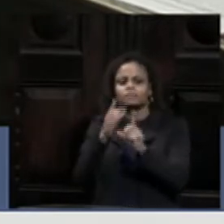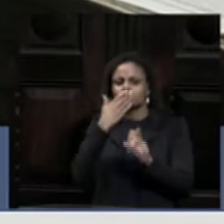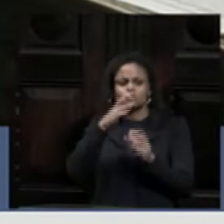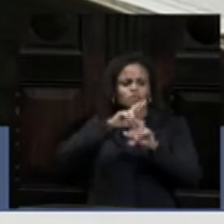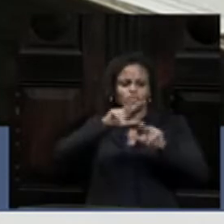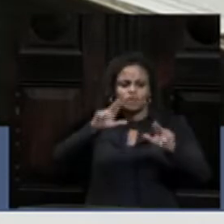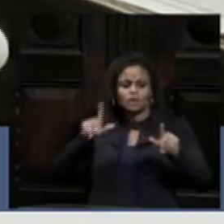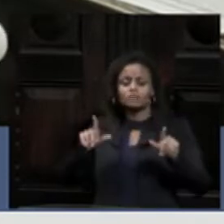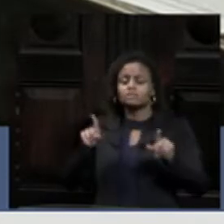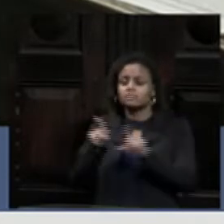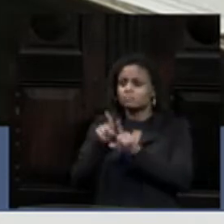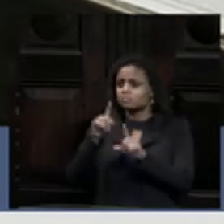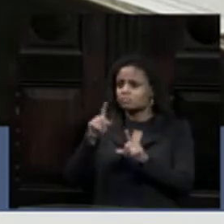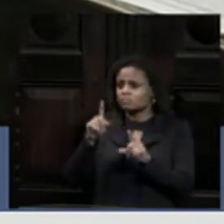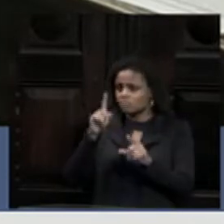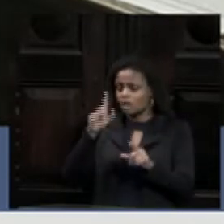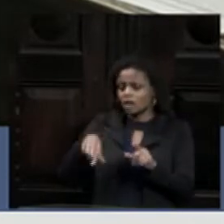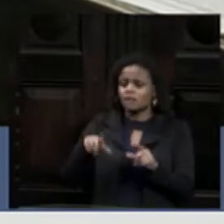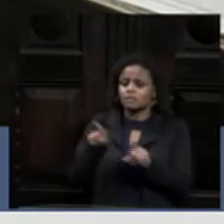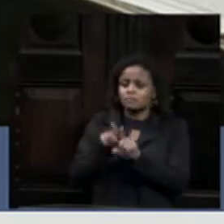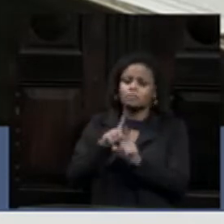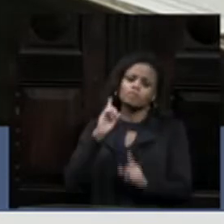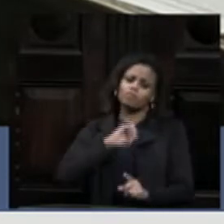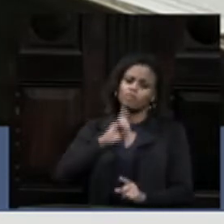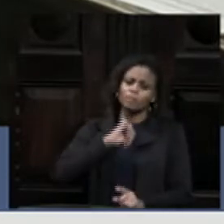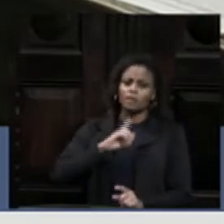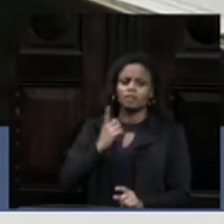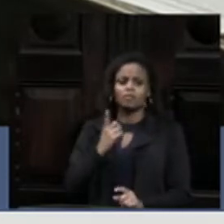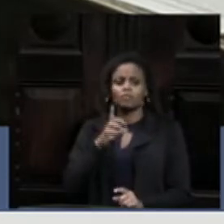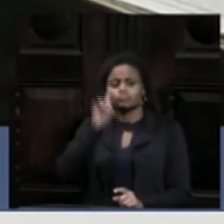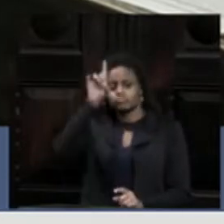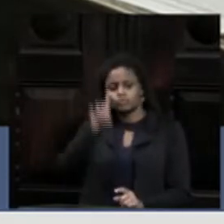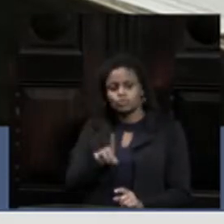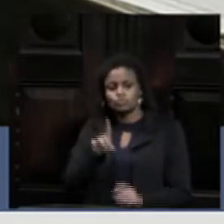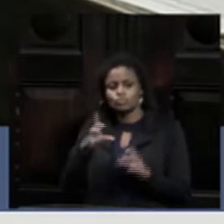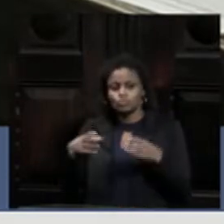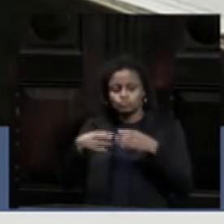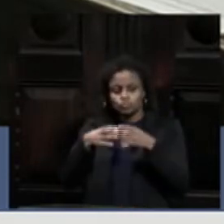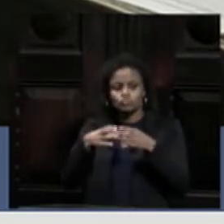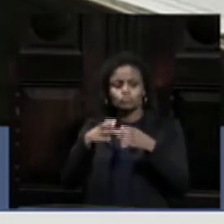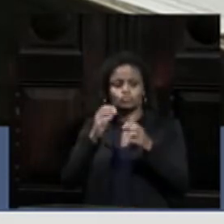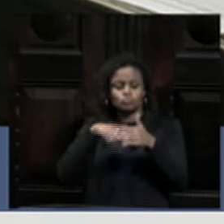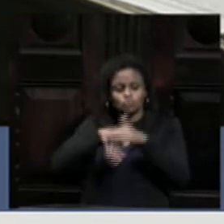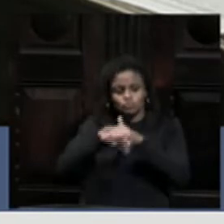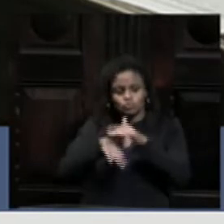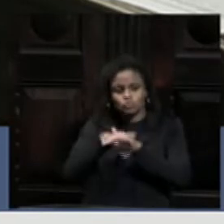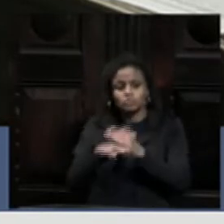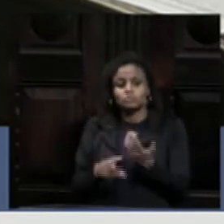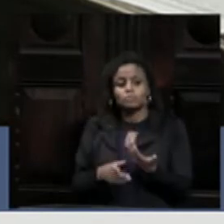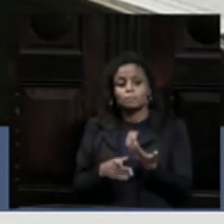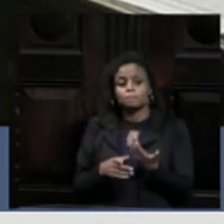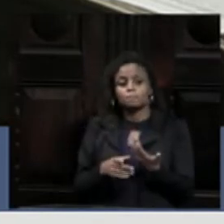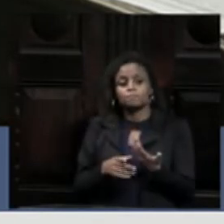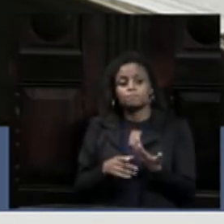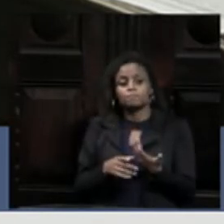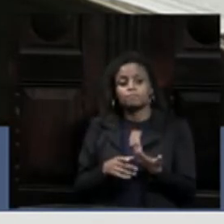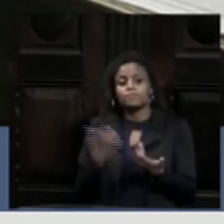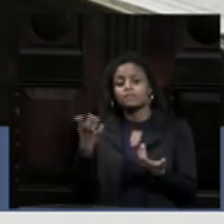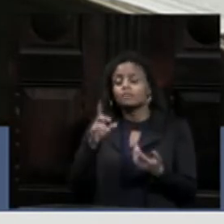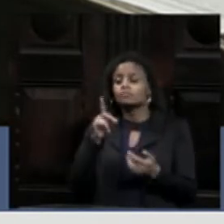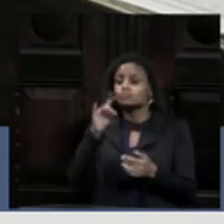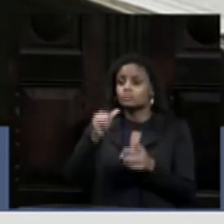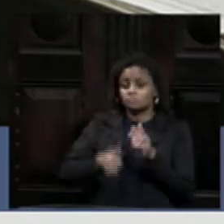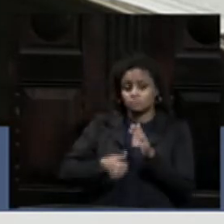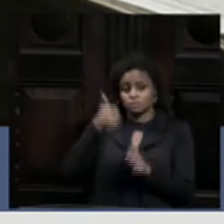muito maior, com diretores de clubes. E é óbvio que assim que eu retornei do recesso, no dia 1º eu dei a